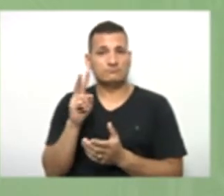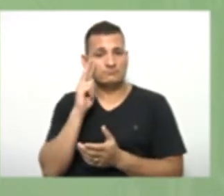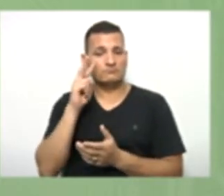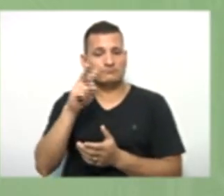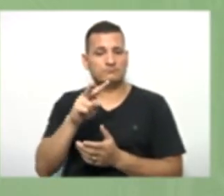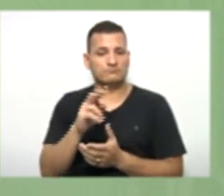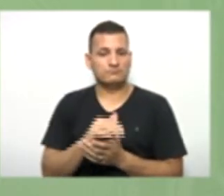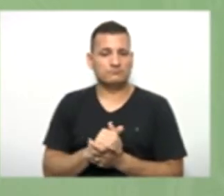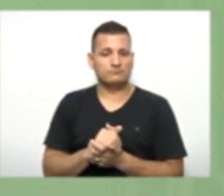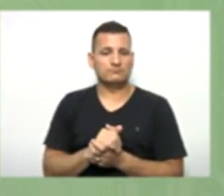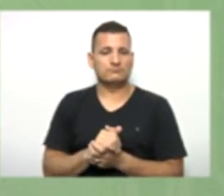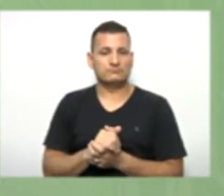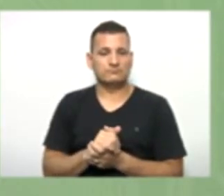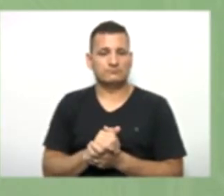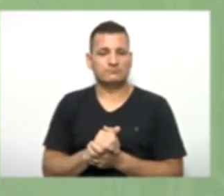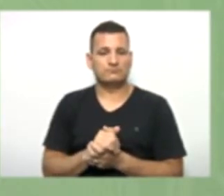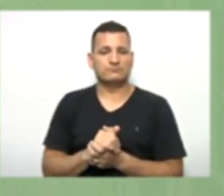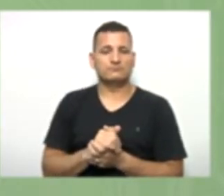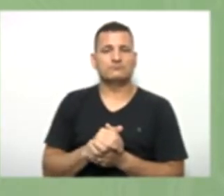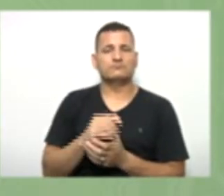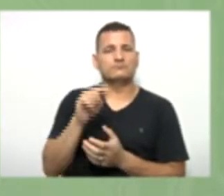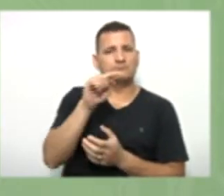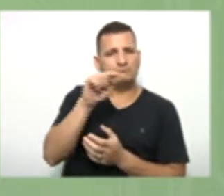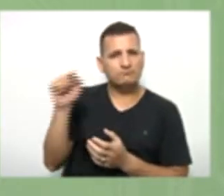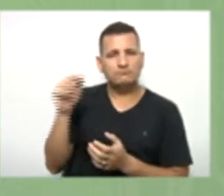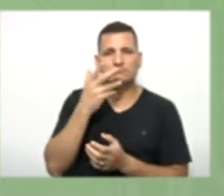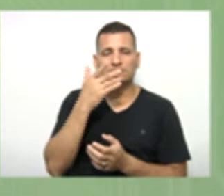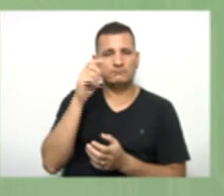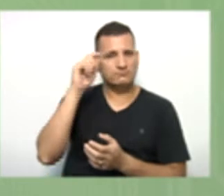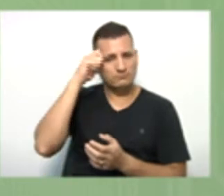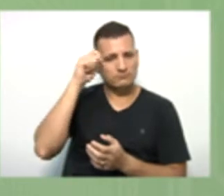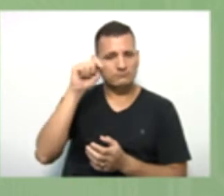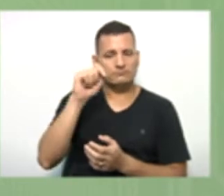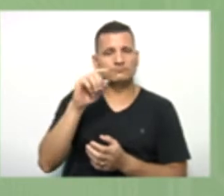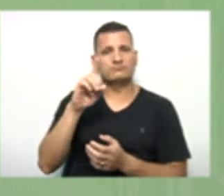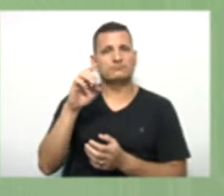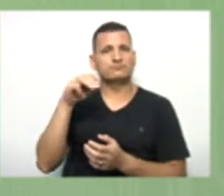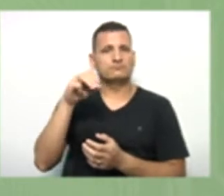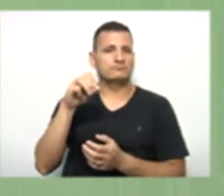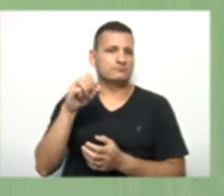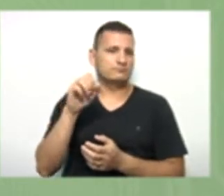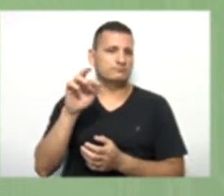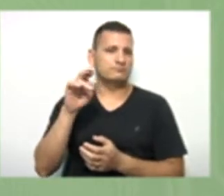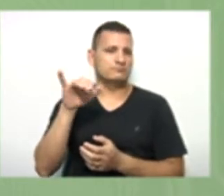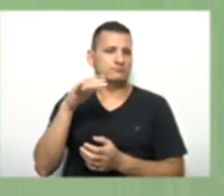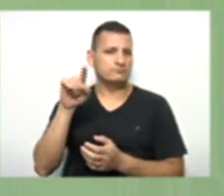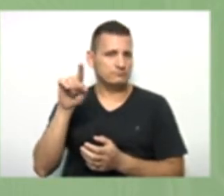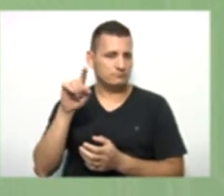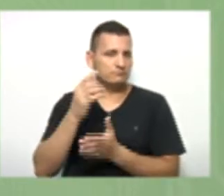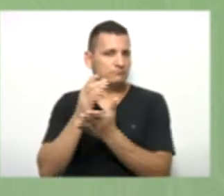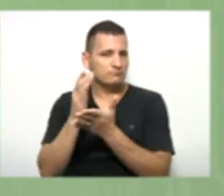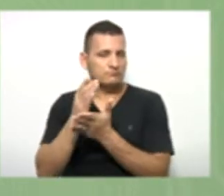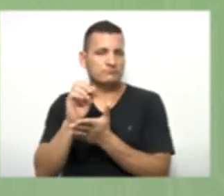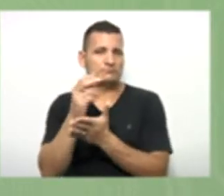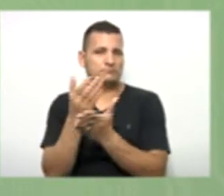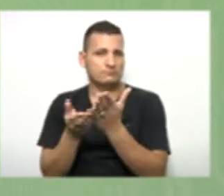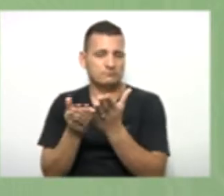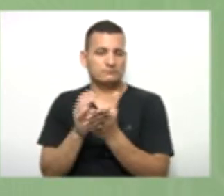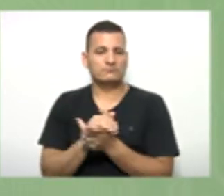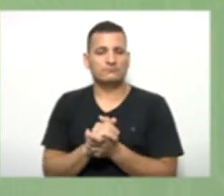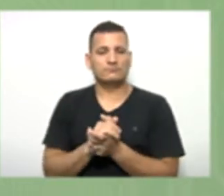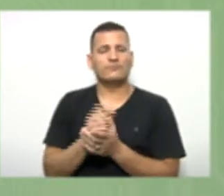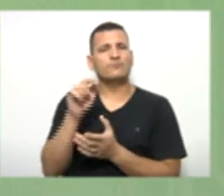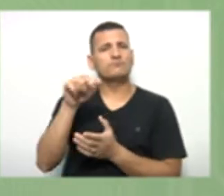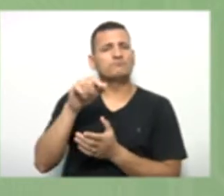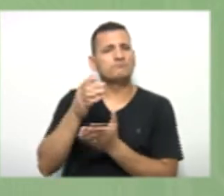nós colocamos em negrito, demonstração de sobras e perdas. Isso. O que seriam